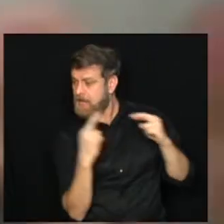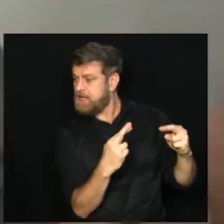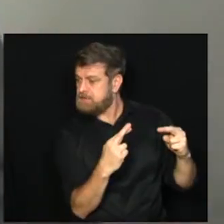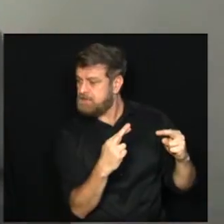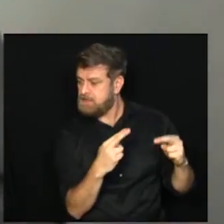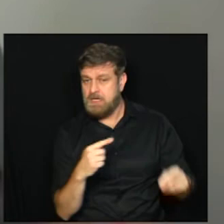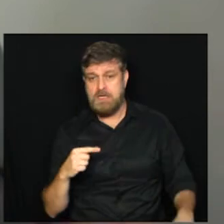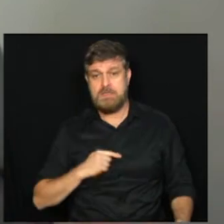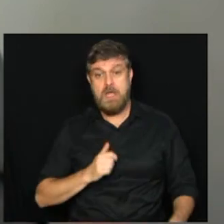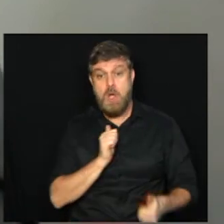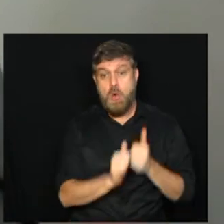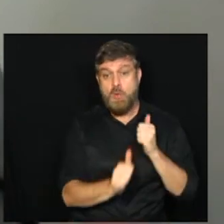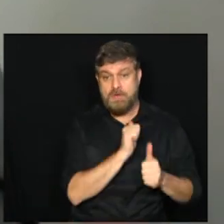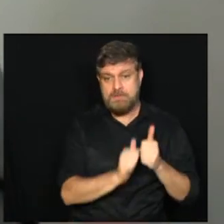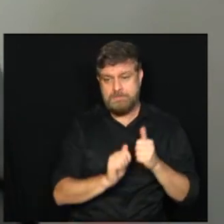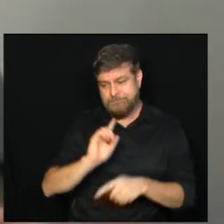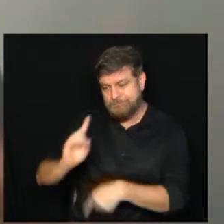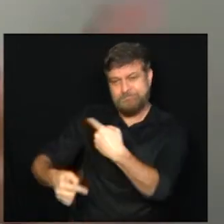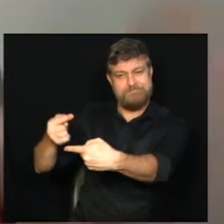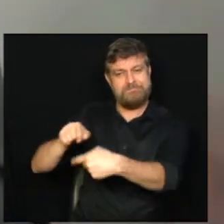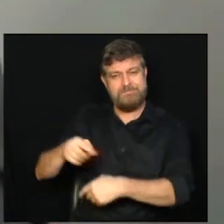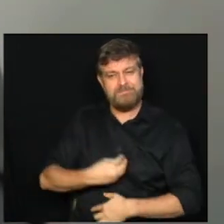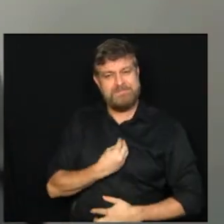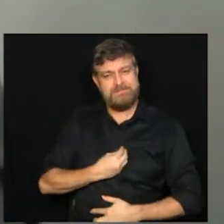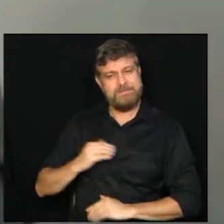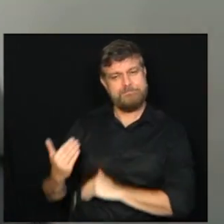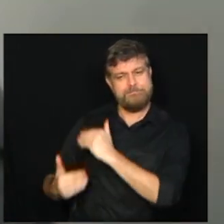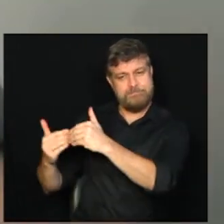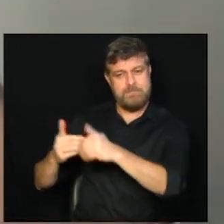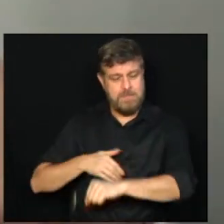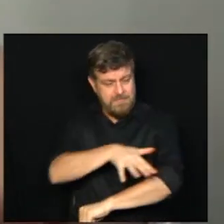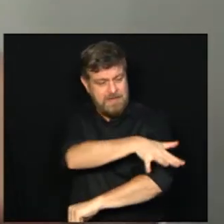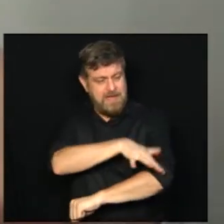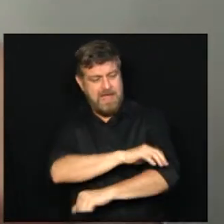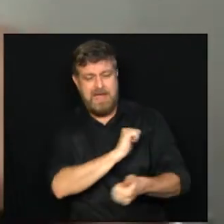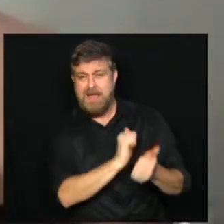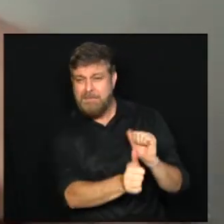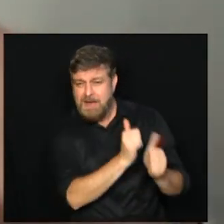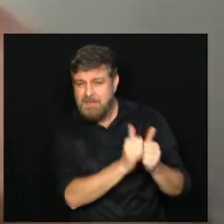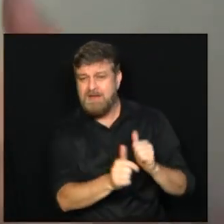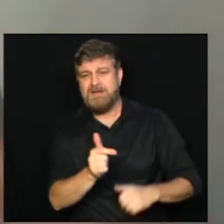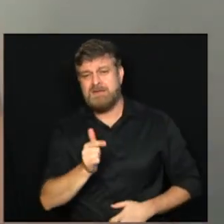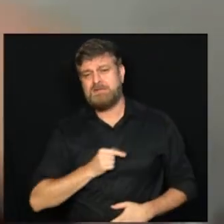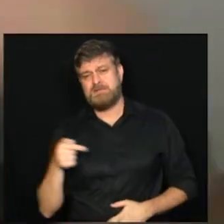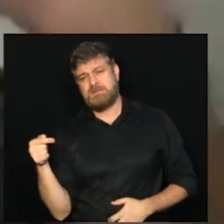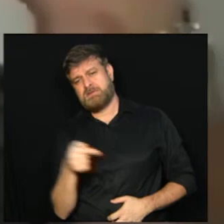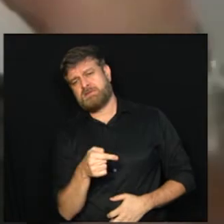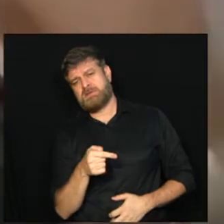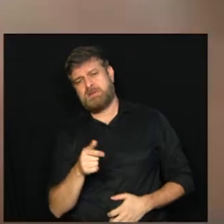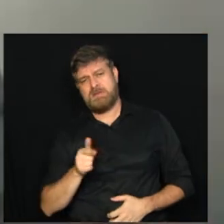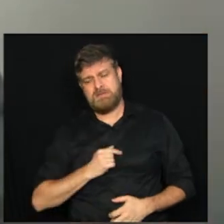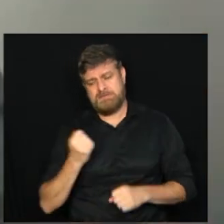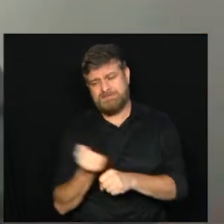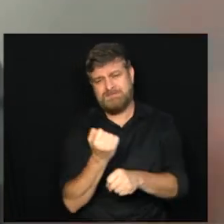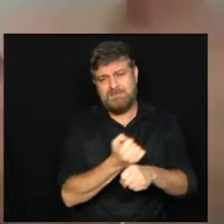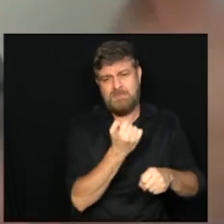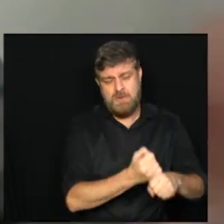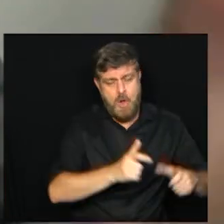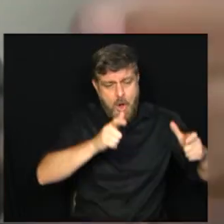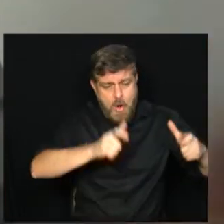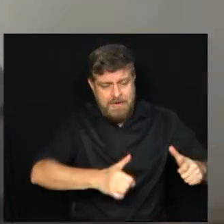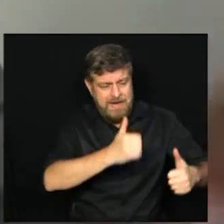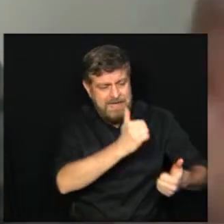o esporte traz, e nós precisamos equipar nossas praças públicas, né, de esporte, nós precisamos construir praças de esporte